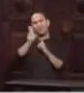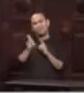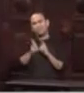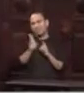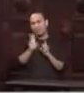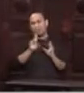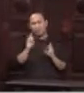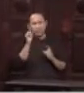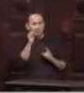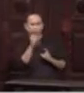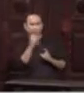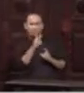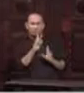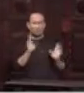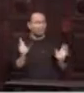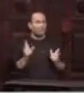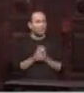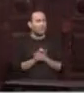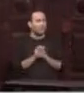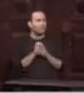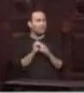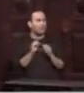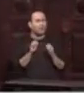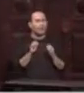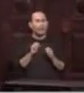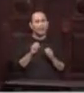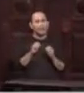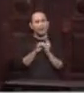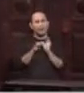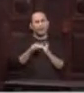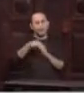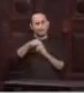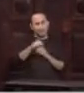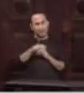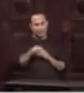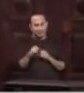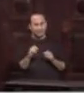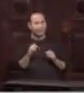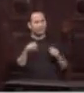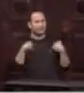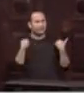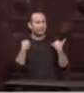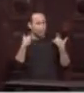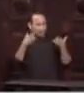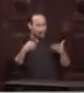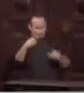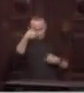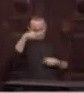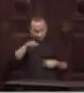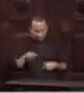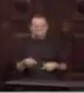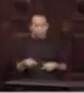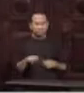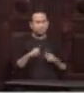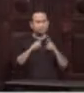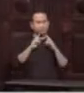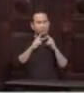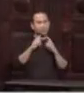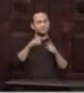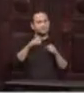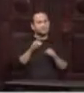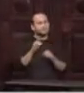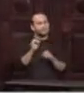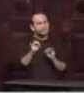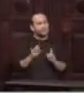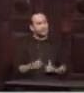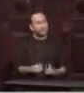gênero. A Lei Maria da Penha fez aniversário essa semana e é muito importante. O discurso da senhora foi muito feliz. Parabéns pelo